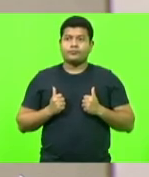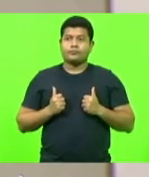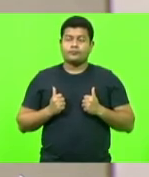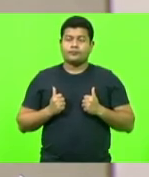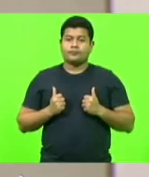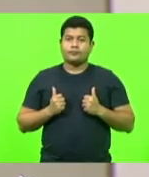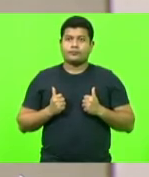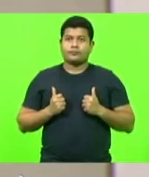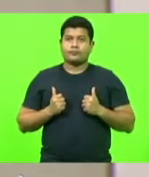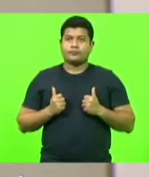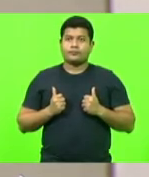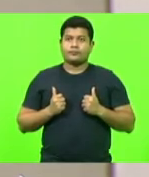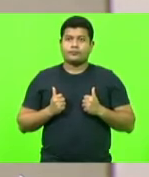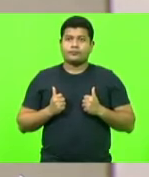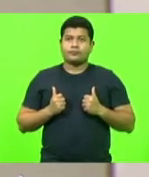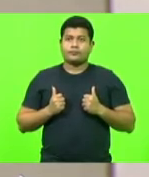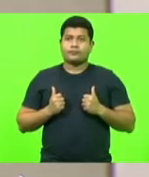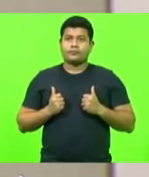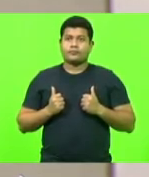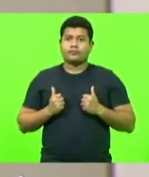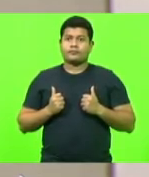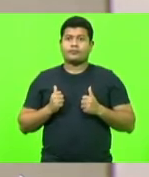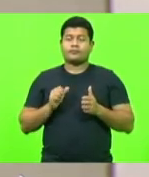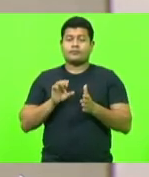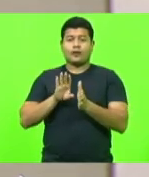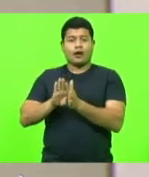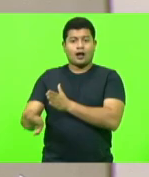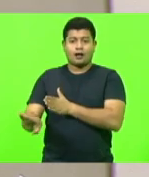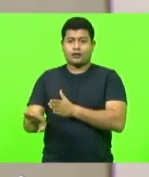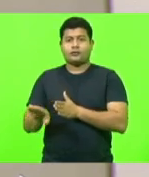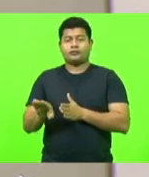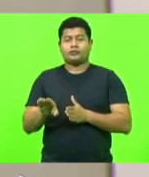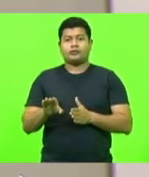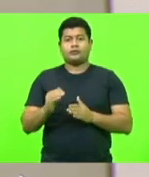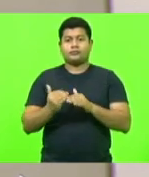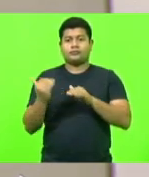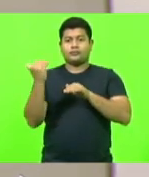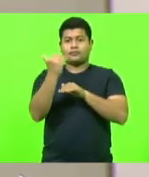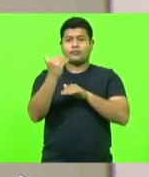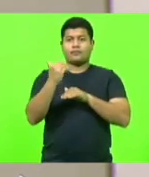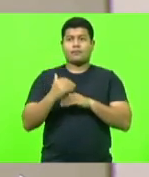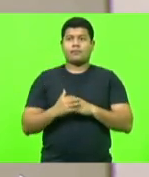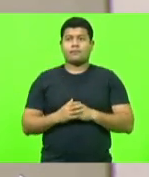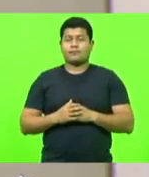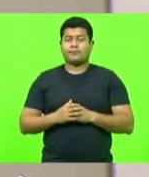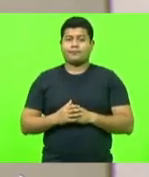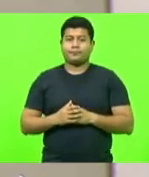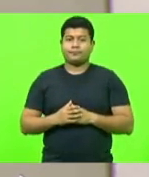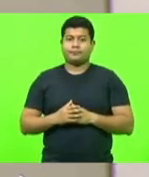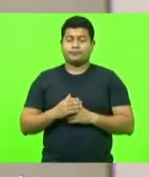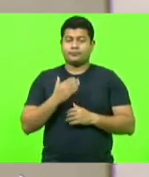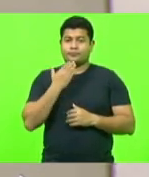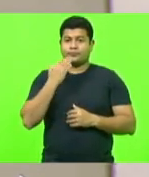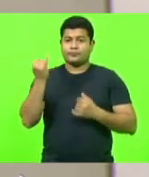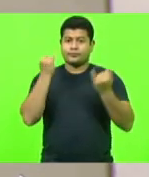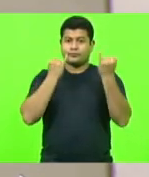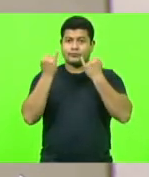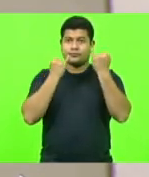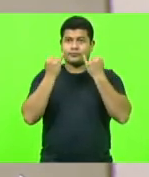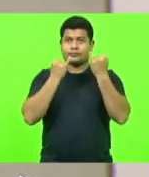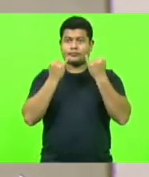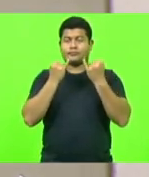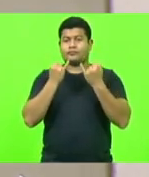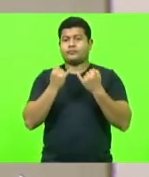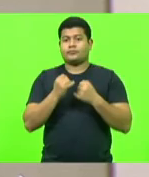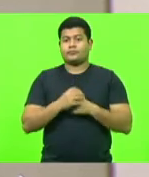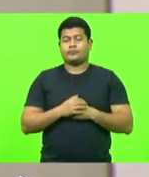Rejeitado por maioria. Pedidos de informação pela ordem. Ouço